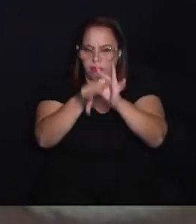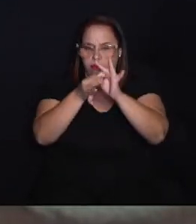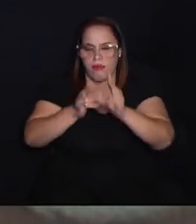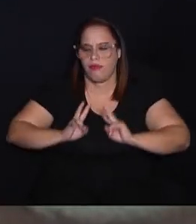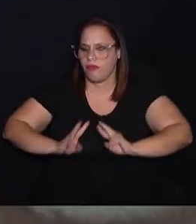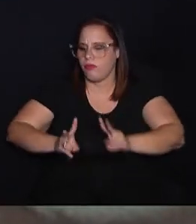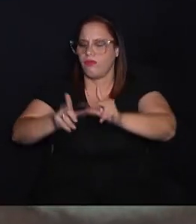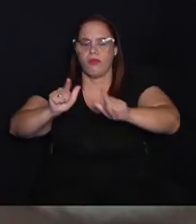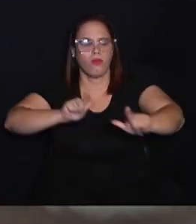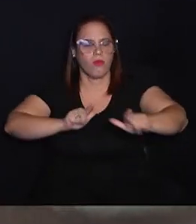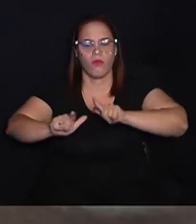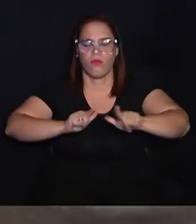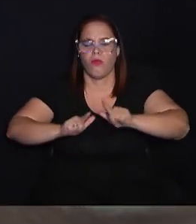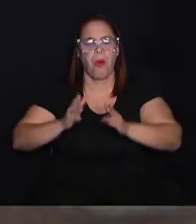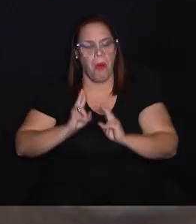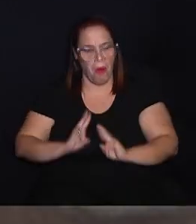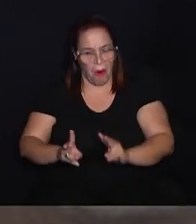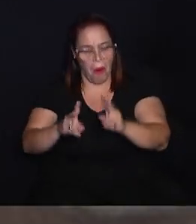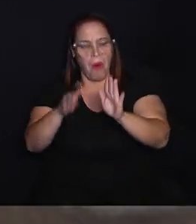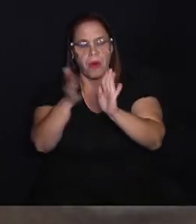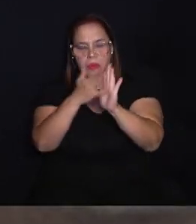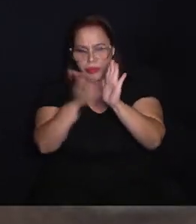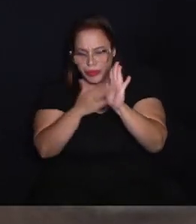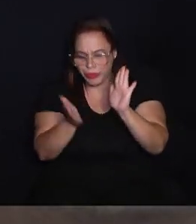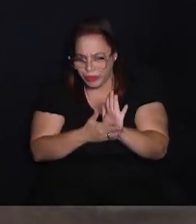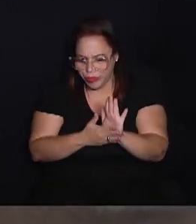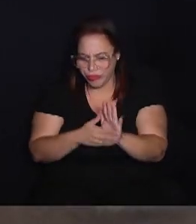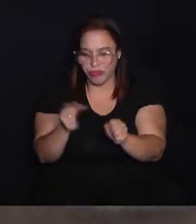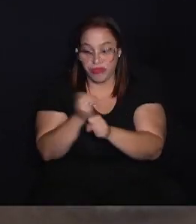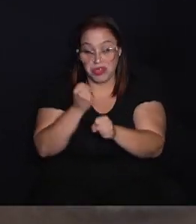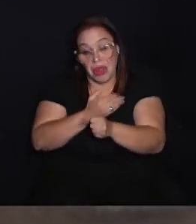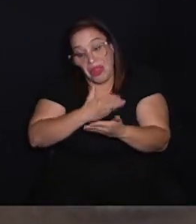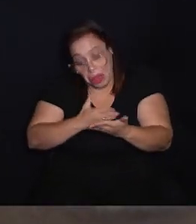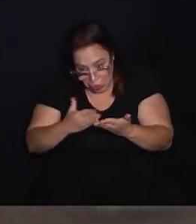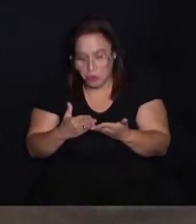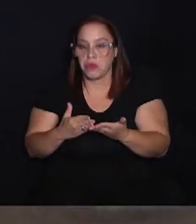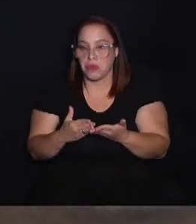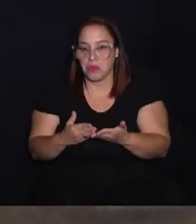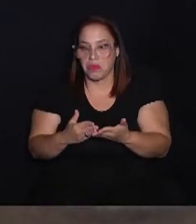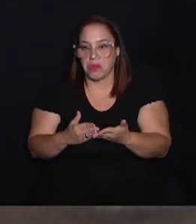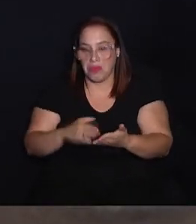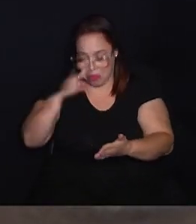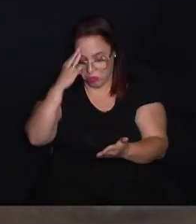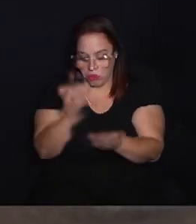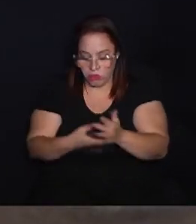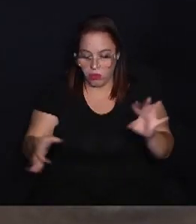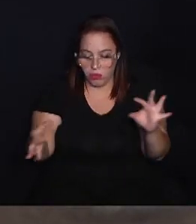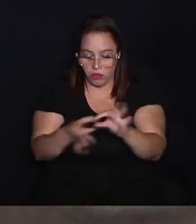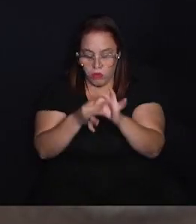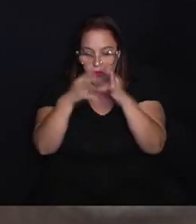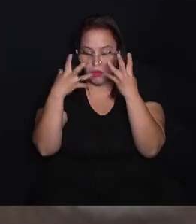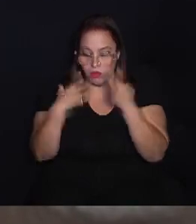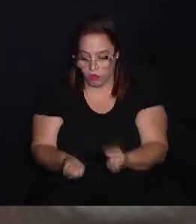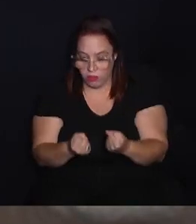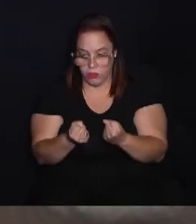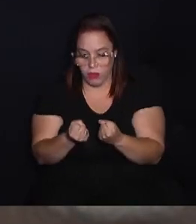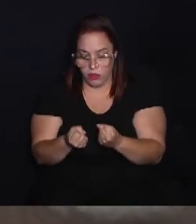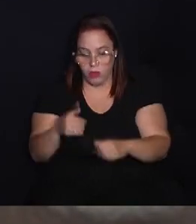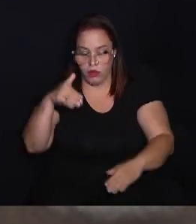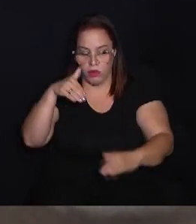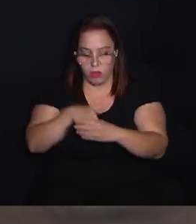Dário Saad e Vandão Almeida foram reeleitos com mais de 66% dos votos. Uma votação